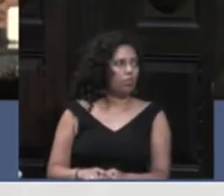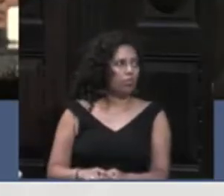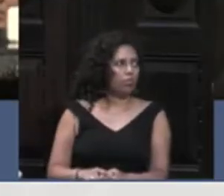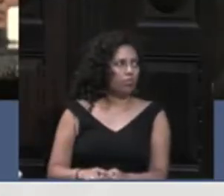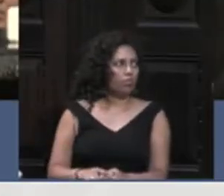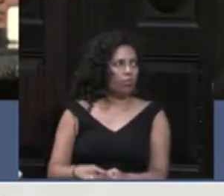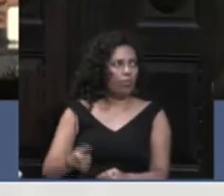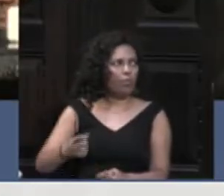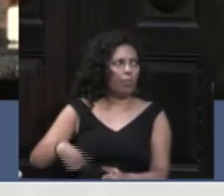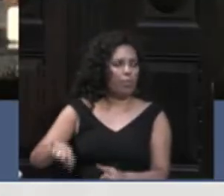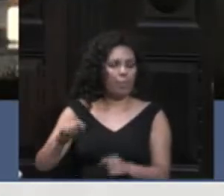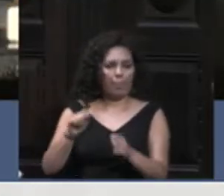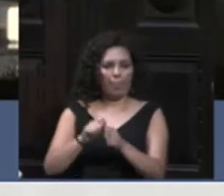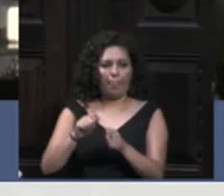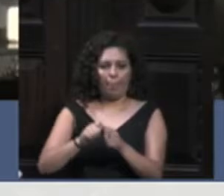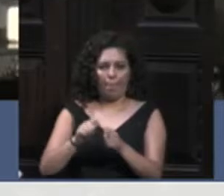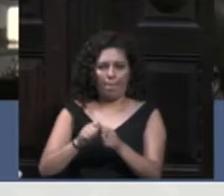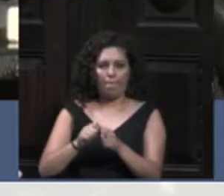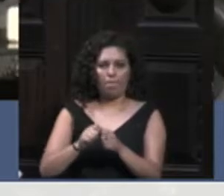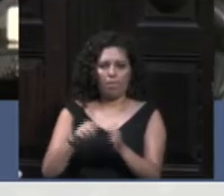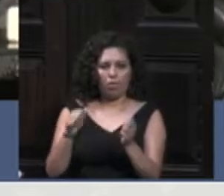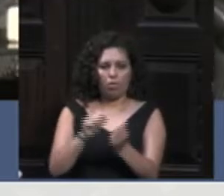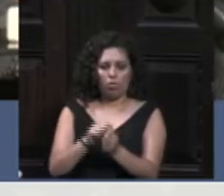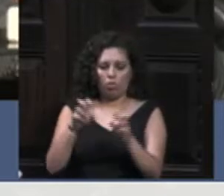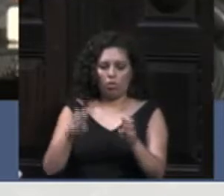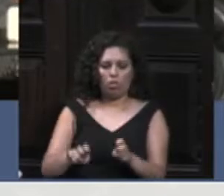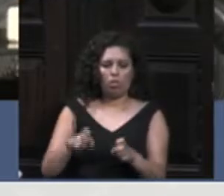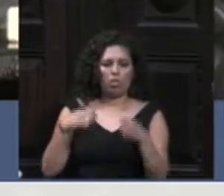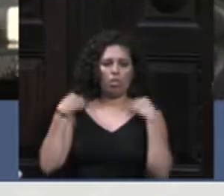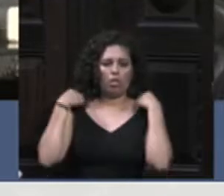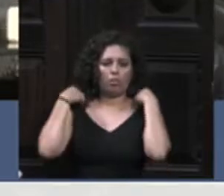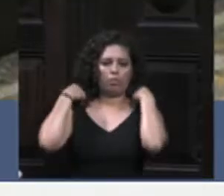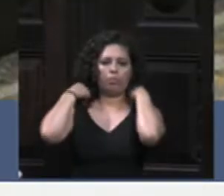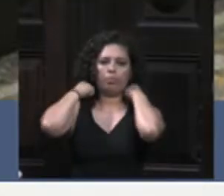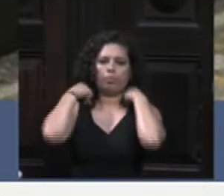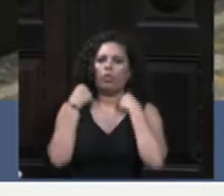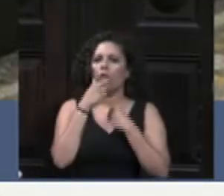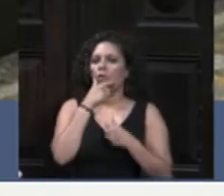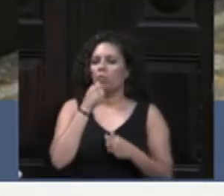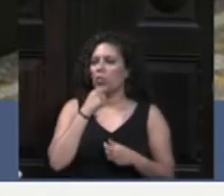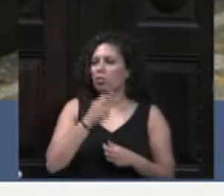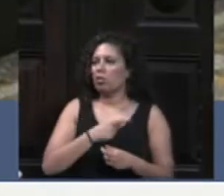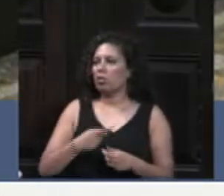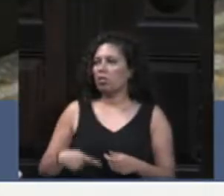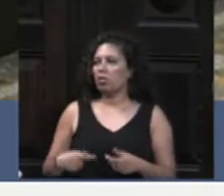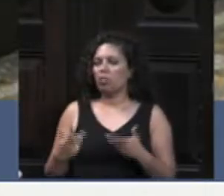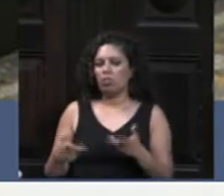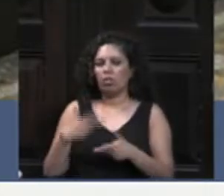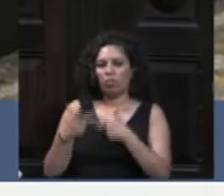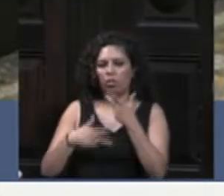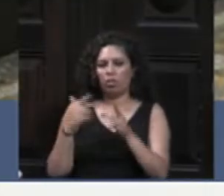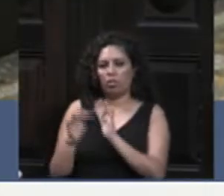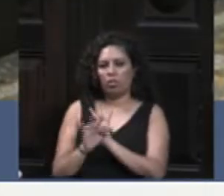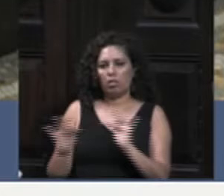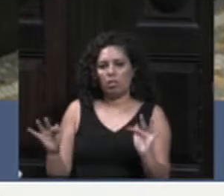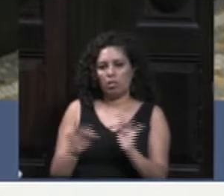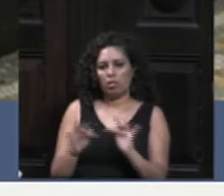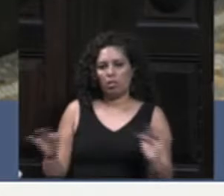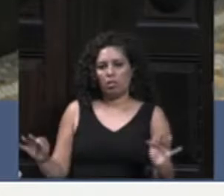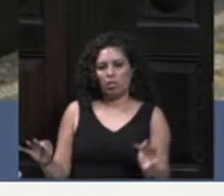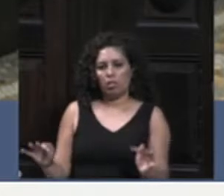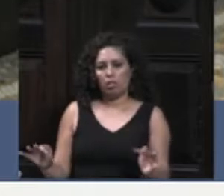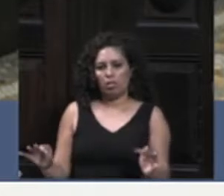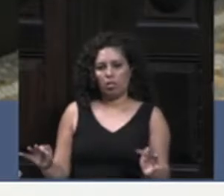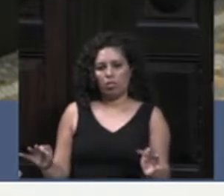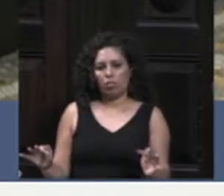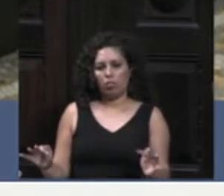Civil, que é lá que vem a regulamentação. Podemos preparar uma minuta. Senhor Deputado presidente, Paulo Ramos. somente para fazer um registro de algo que muito